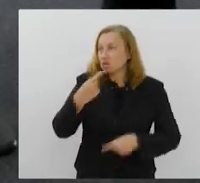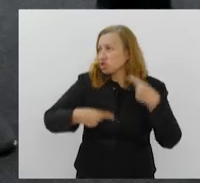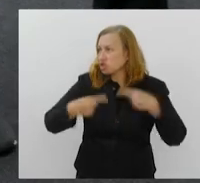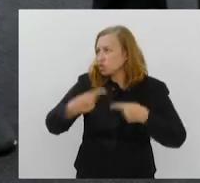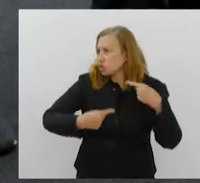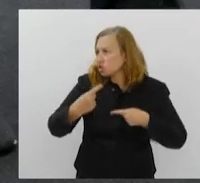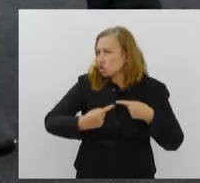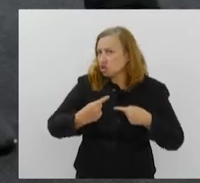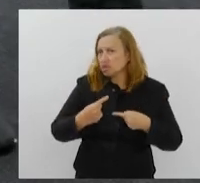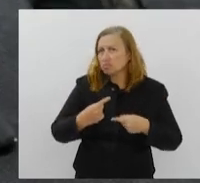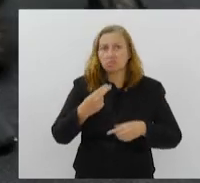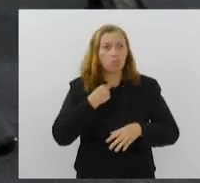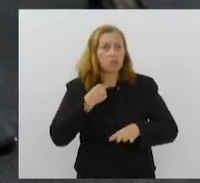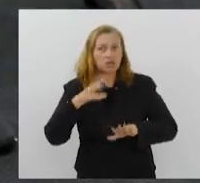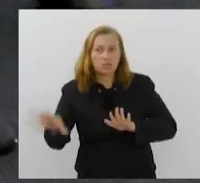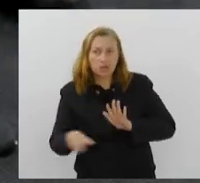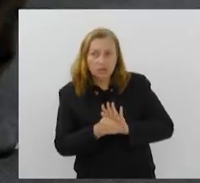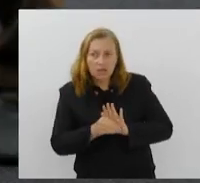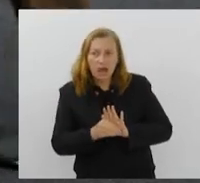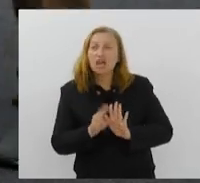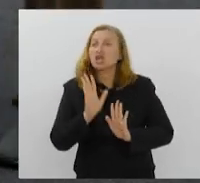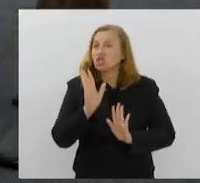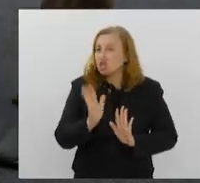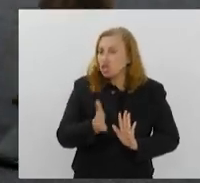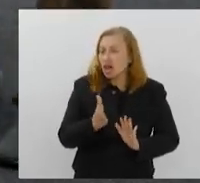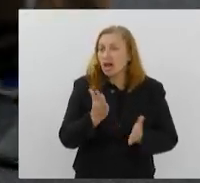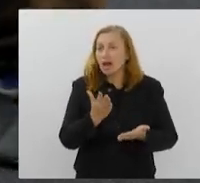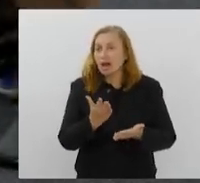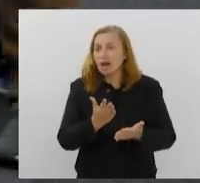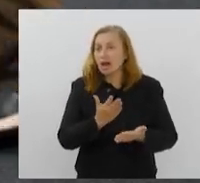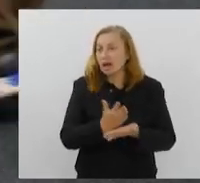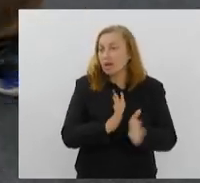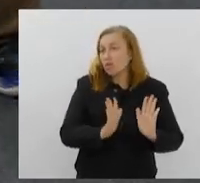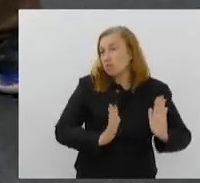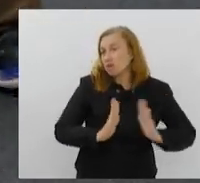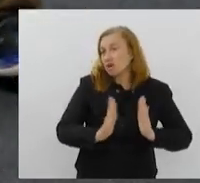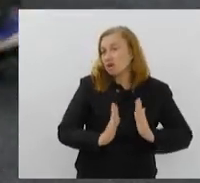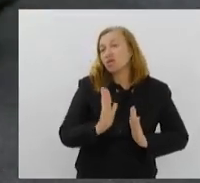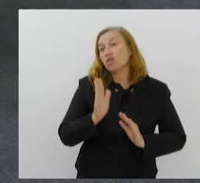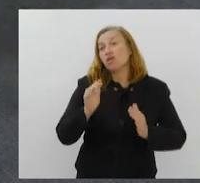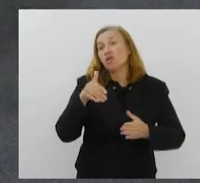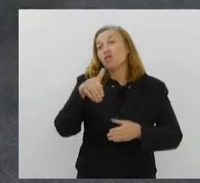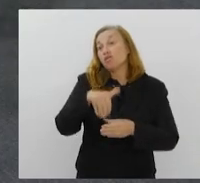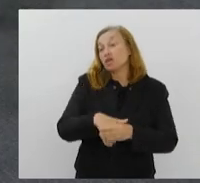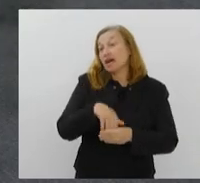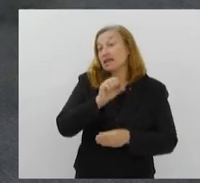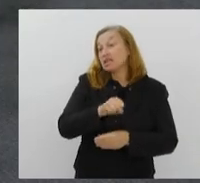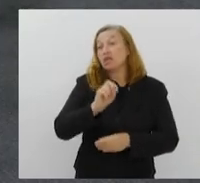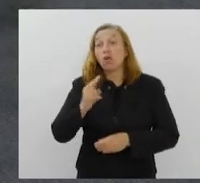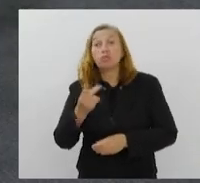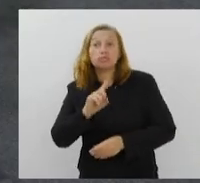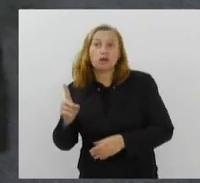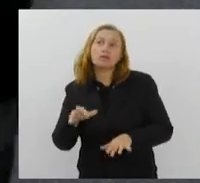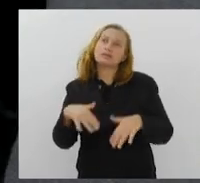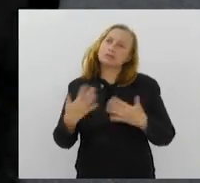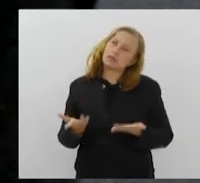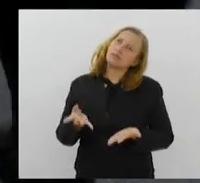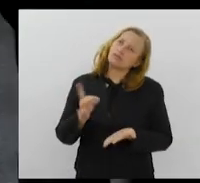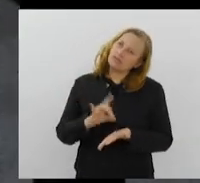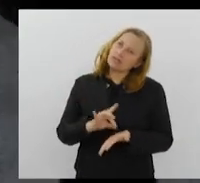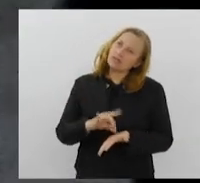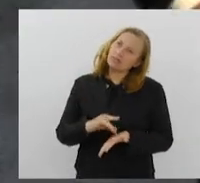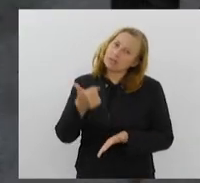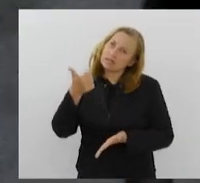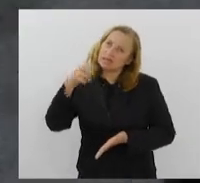não pode emendar, porque já acabou a fase, votar sim ou votar não. Aí, realmente, em